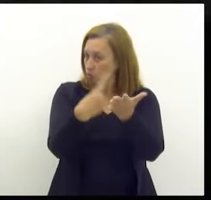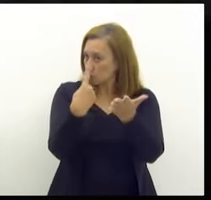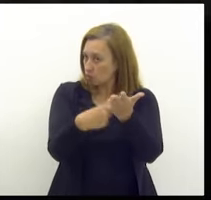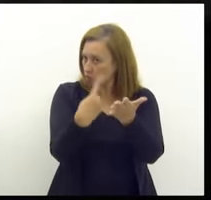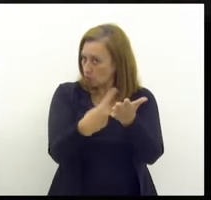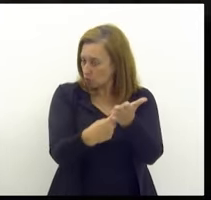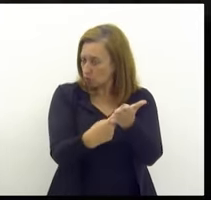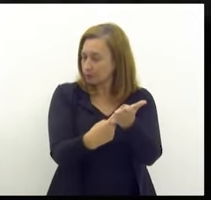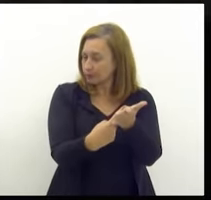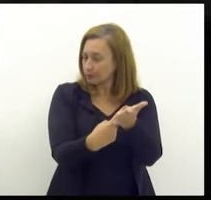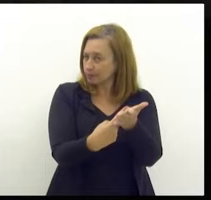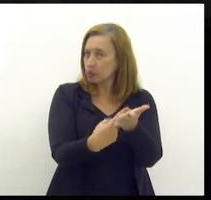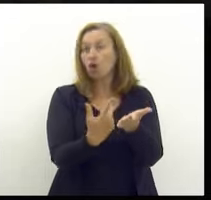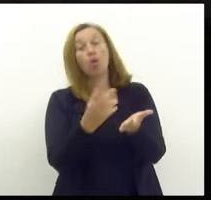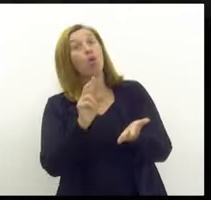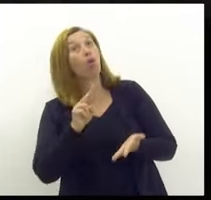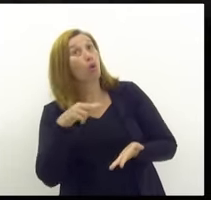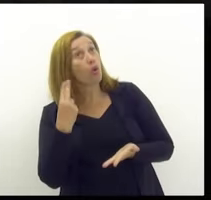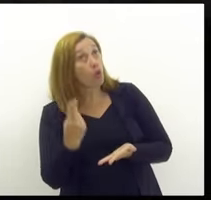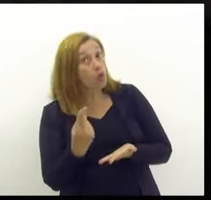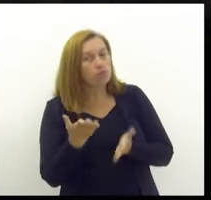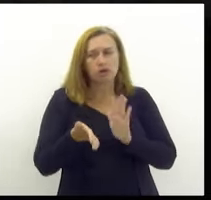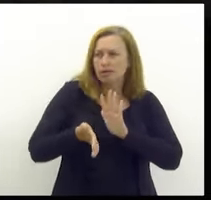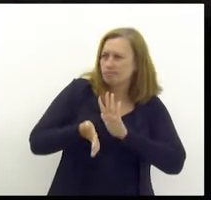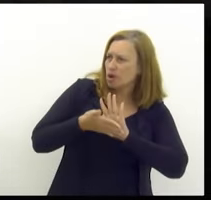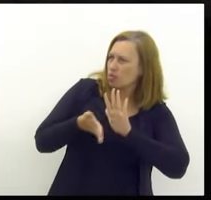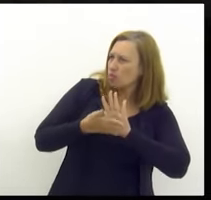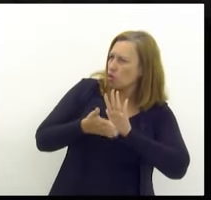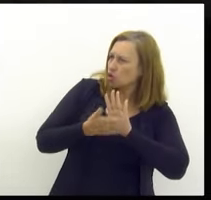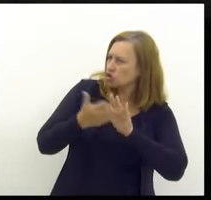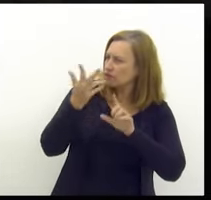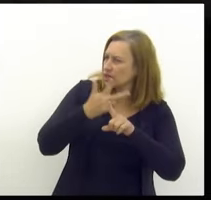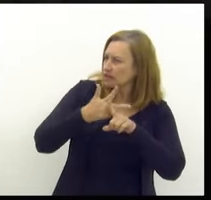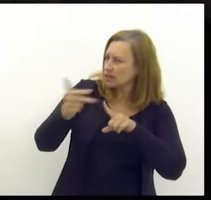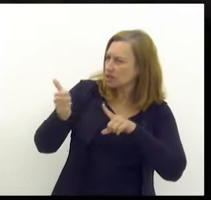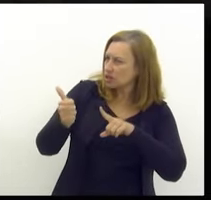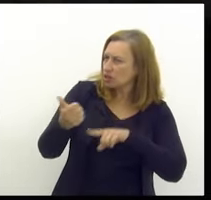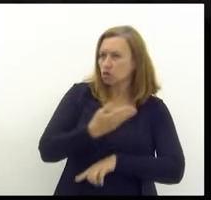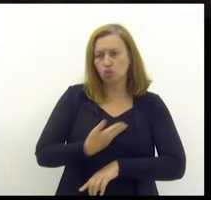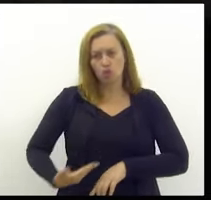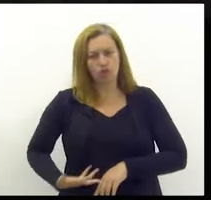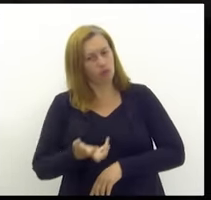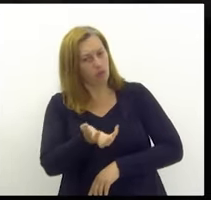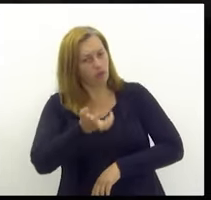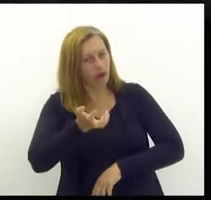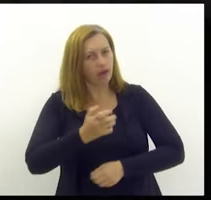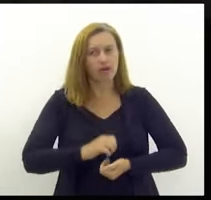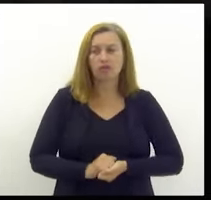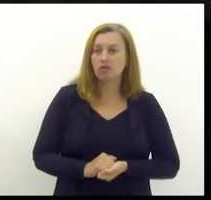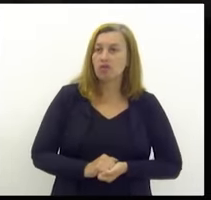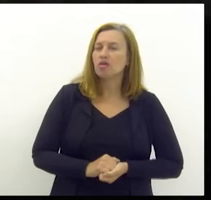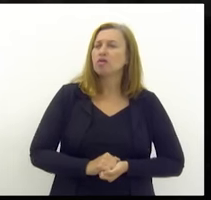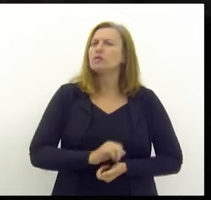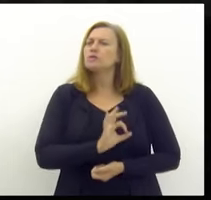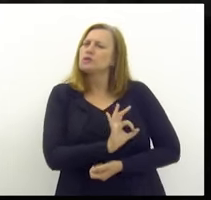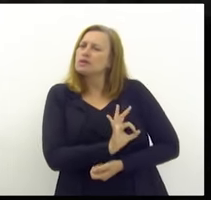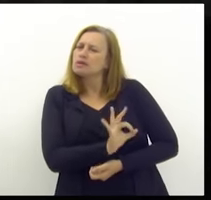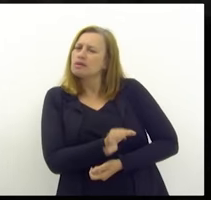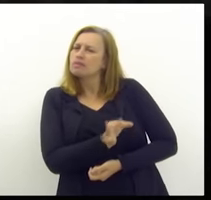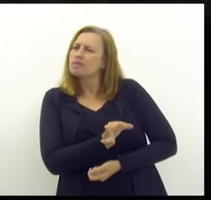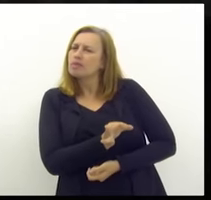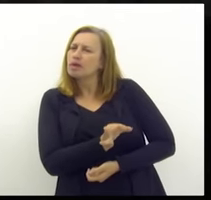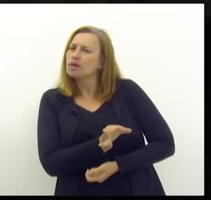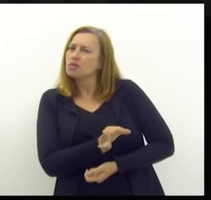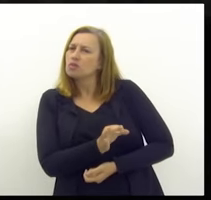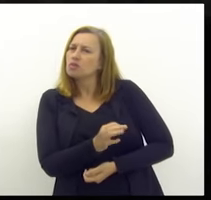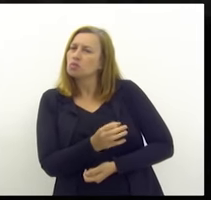acordo ou a proposta vencedora for a que o governo quer você no mínimo